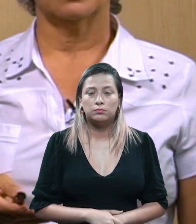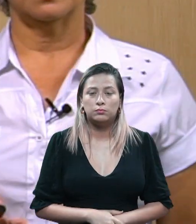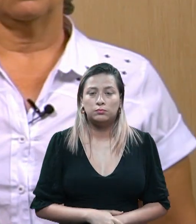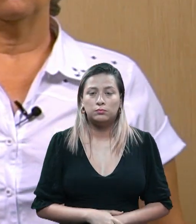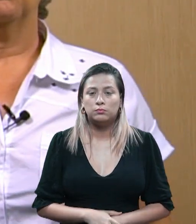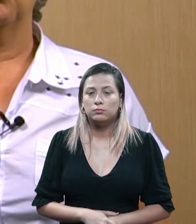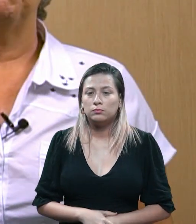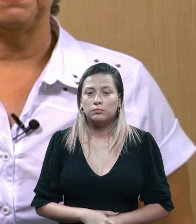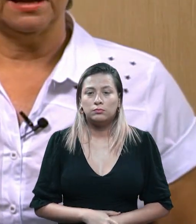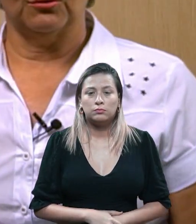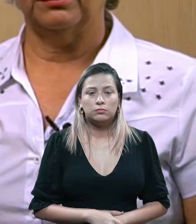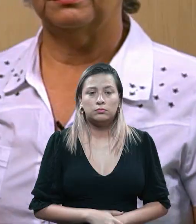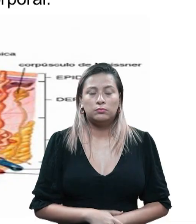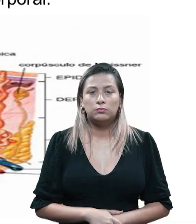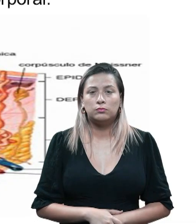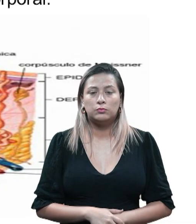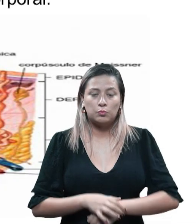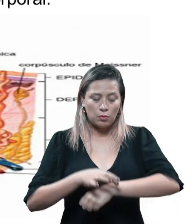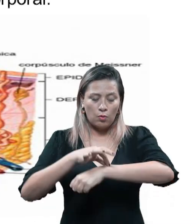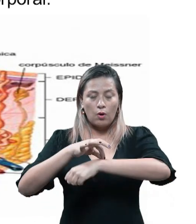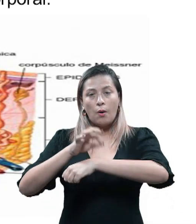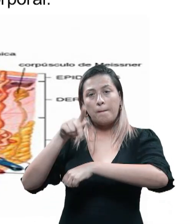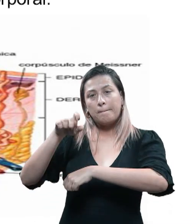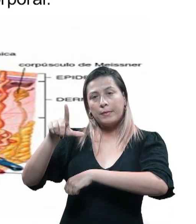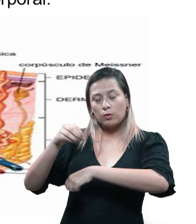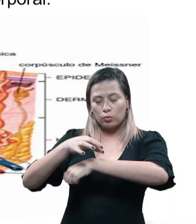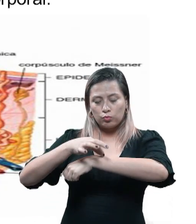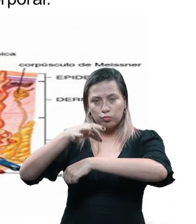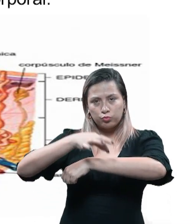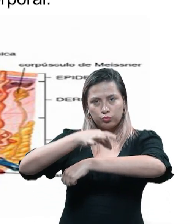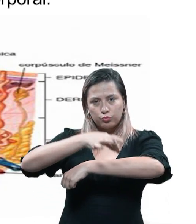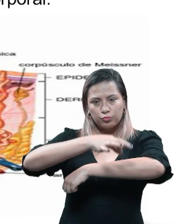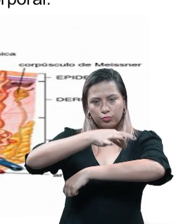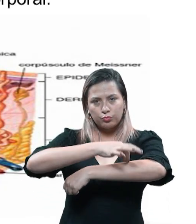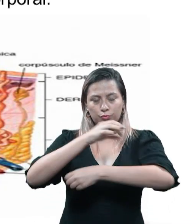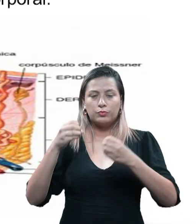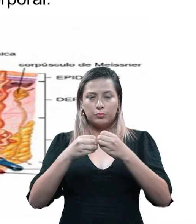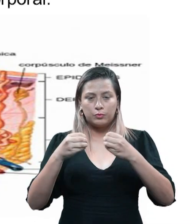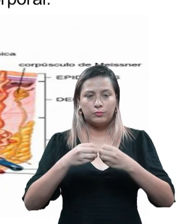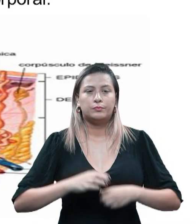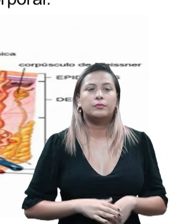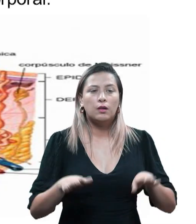ao pelo. E as glândulas sudoríparas